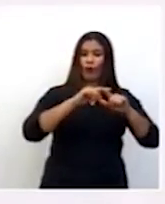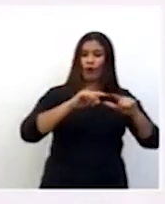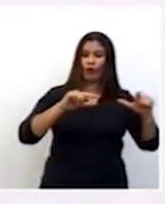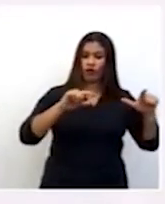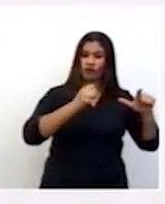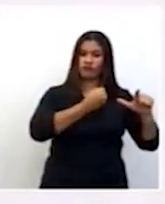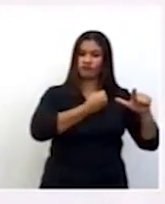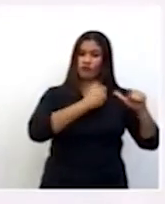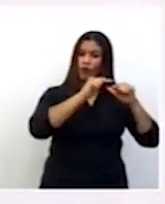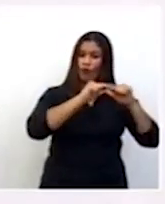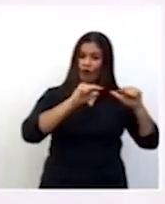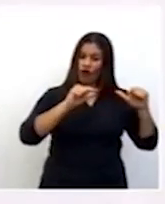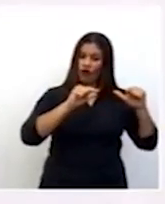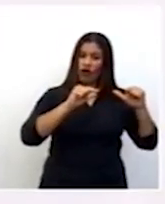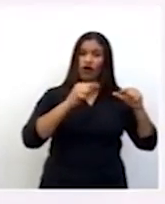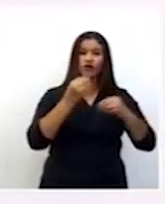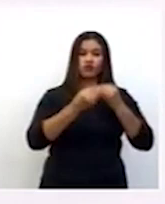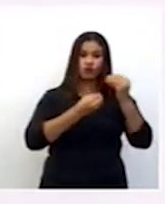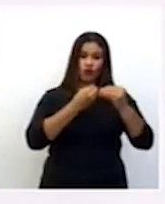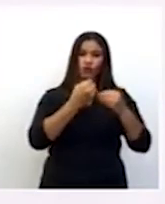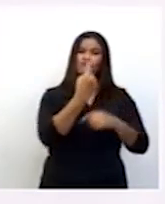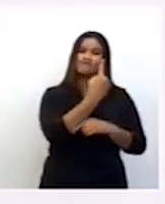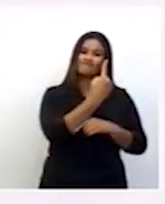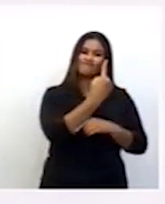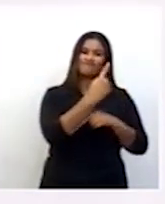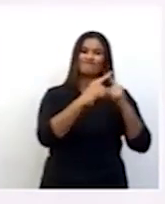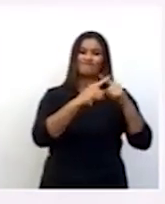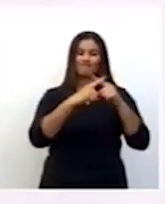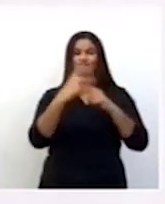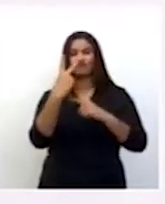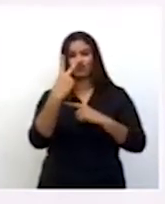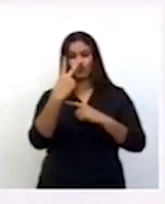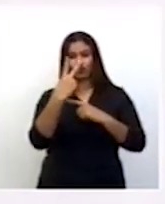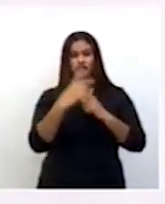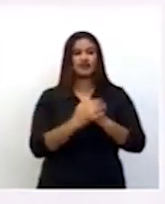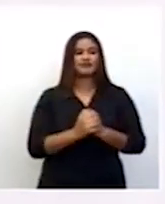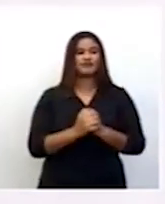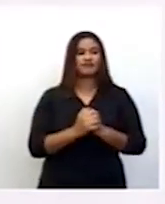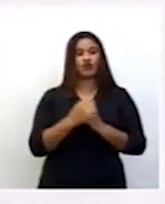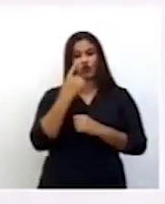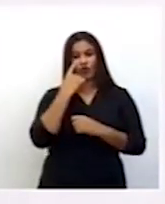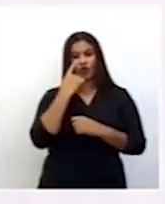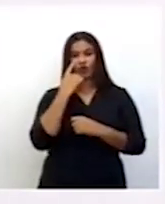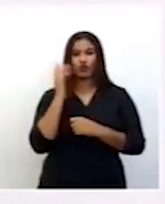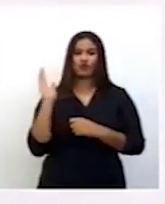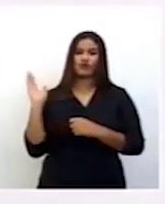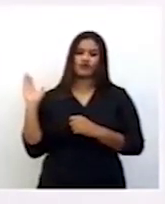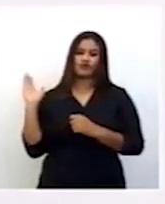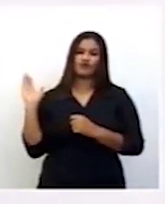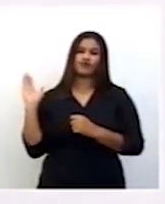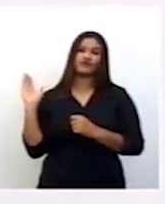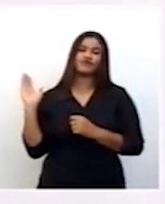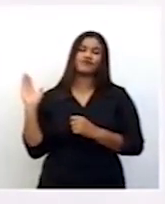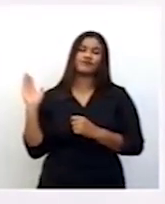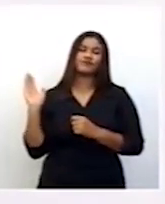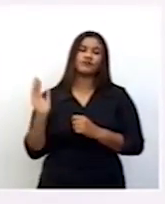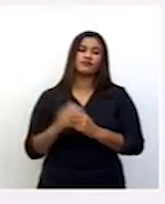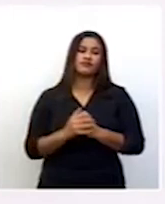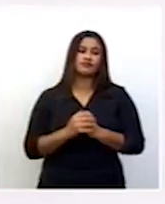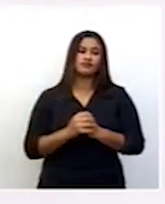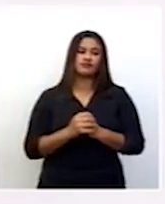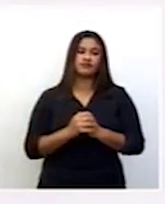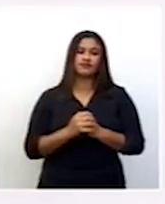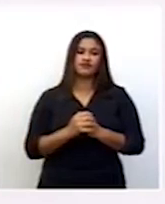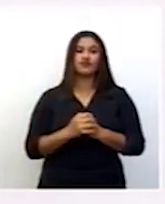Eu multipliquei por 2. Quando eu multiplico, olha que legal. Raiz de 2